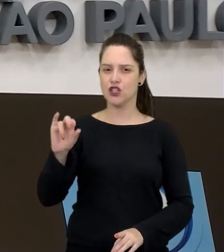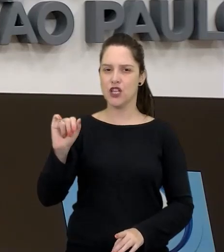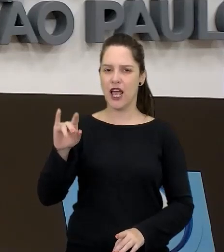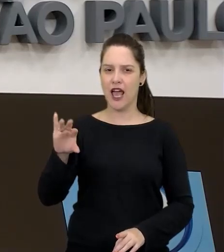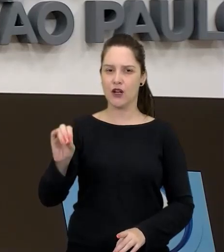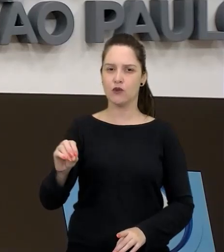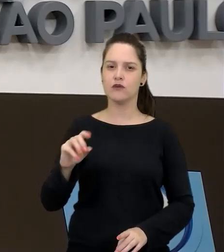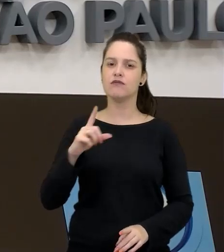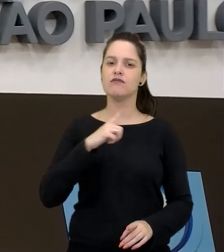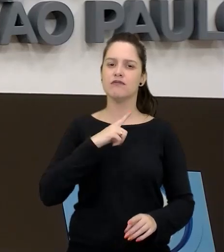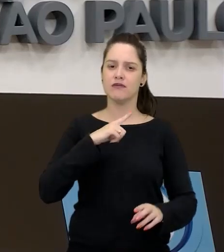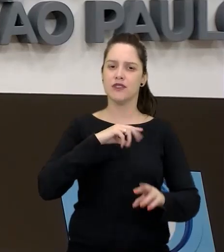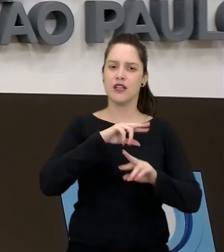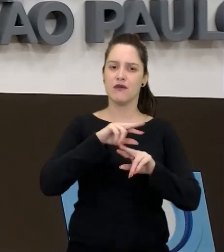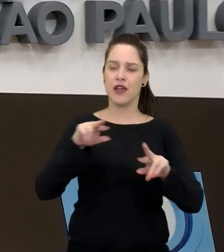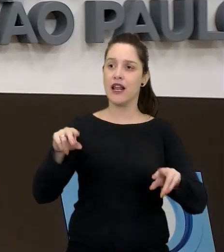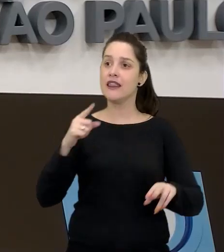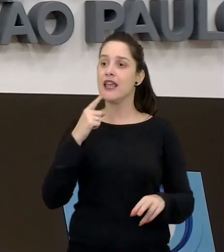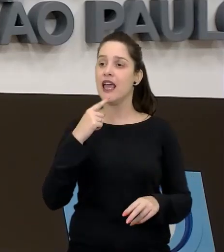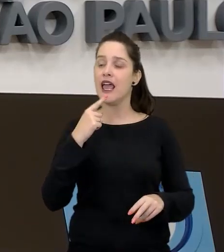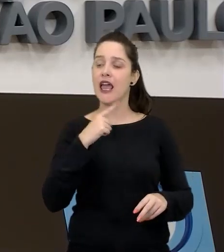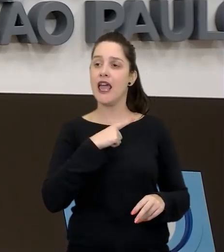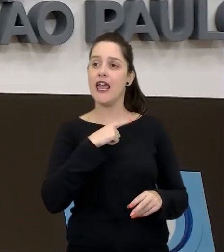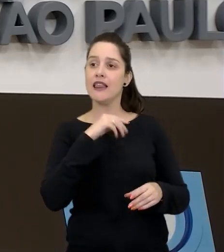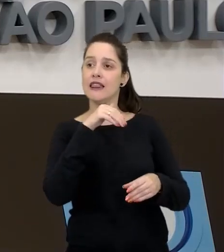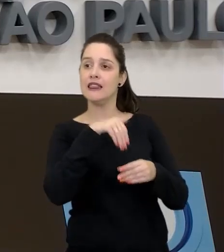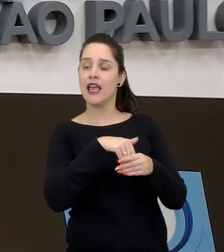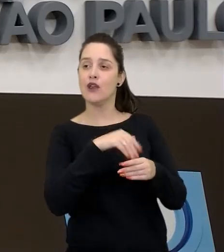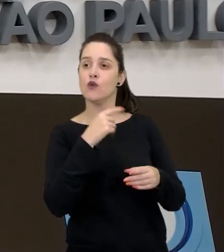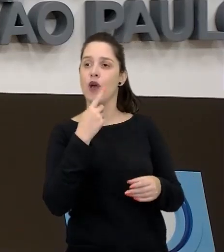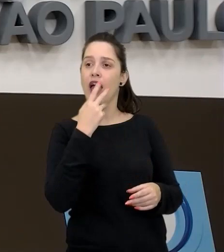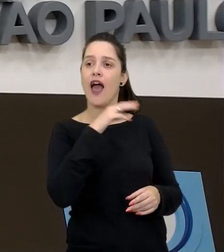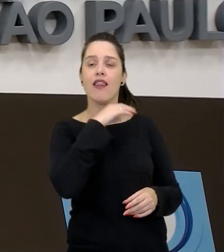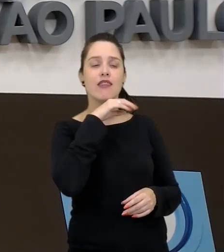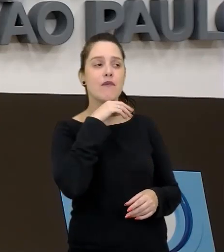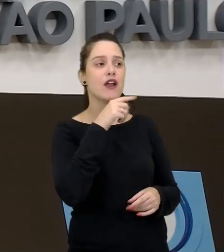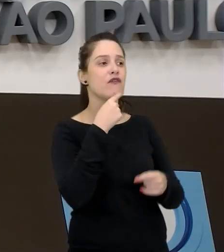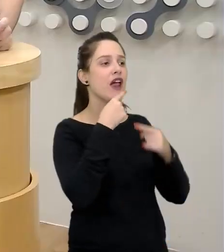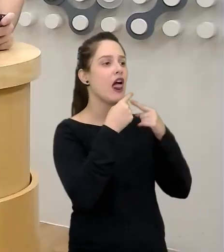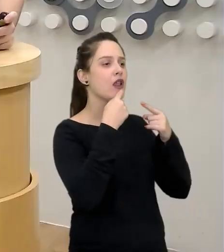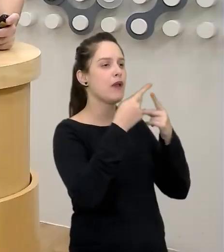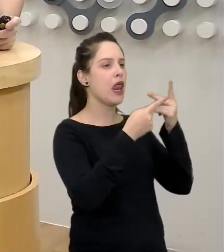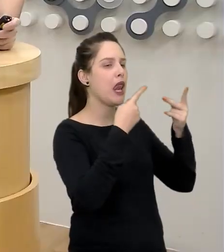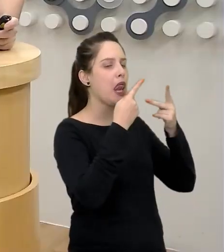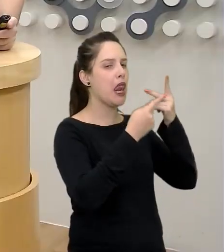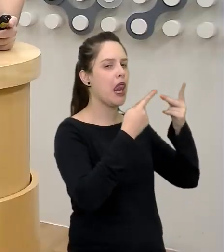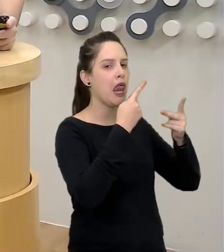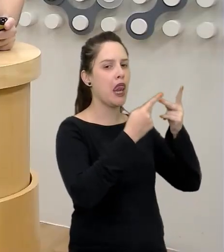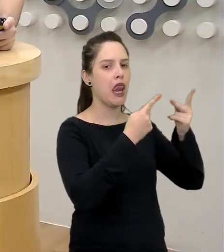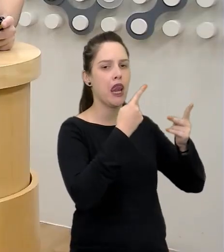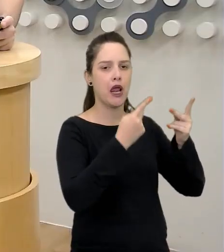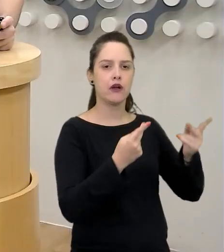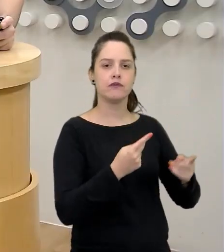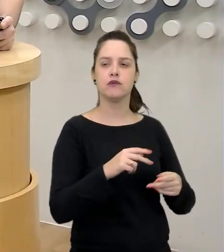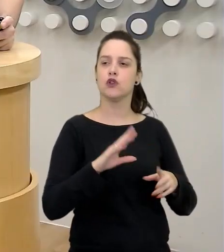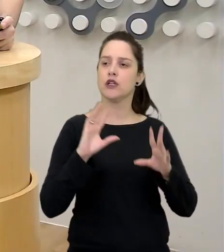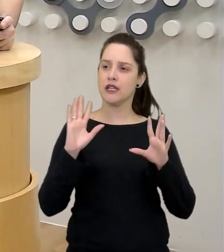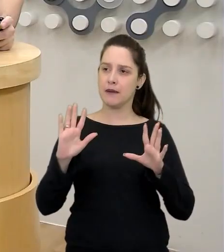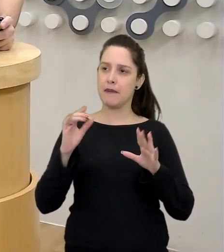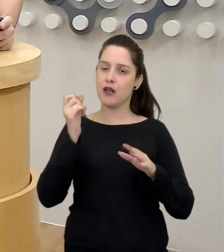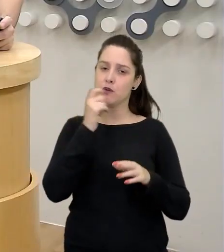que ela traz animais falantes, sempre. Toda fábula tem animais falantes. Nas fábulas, os